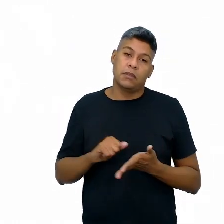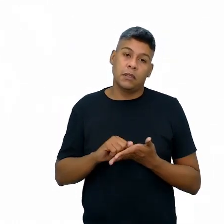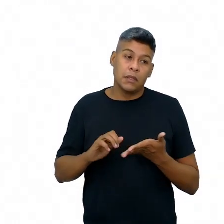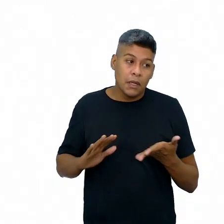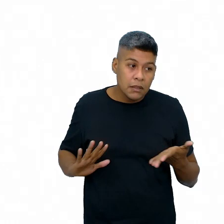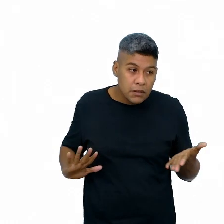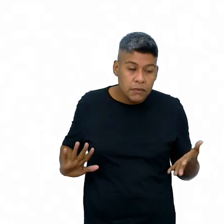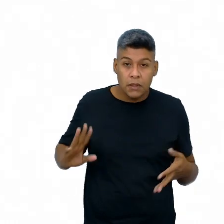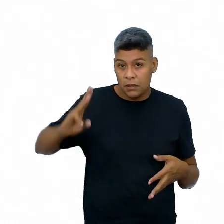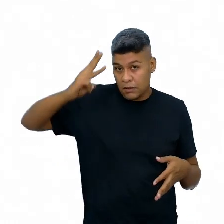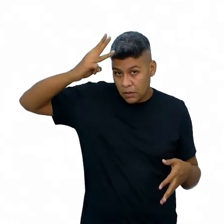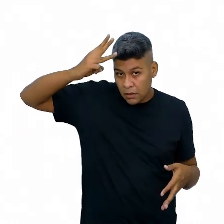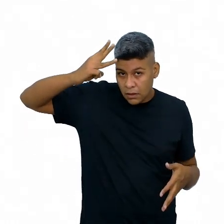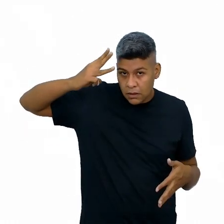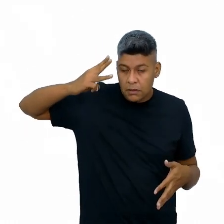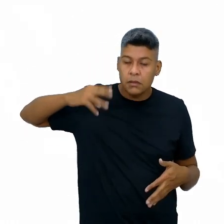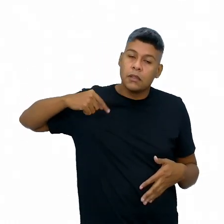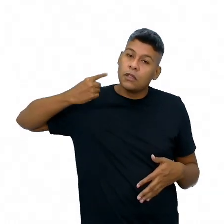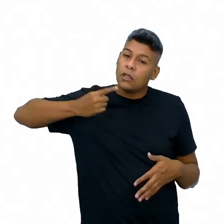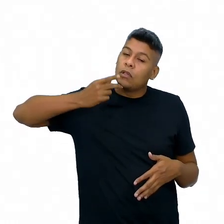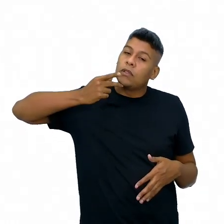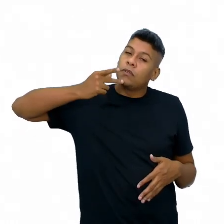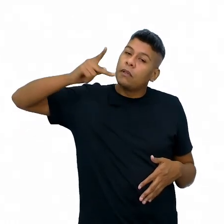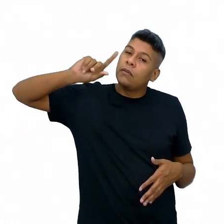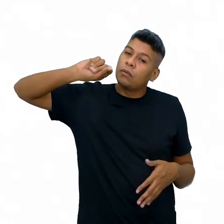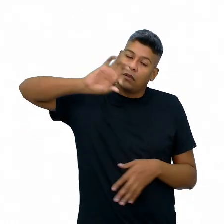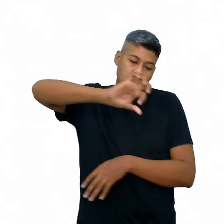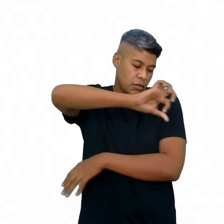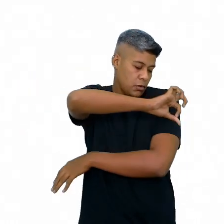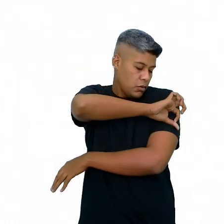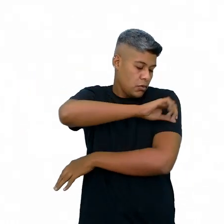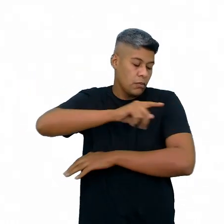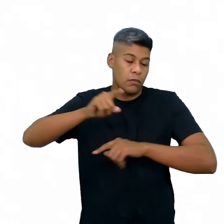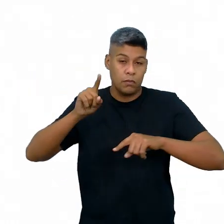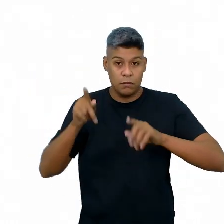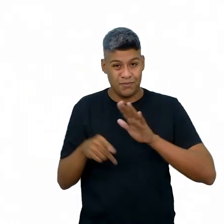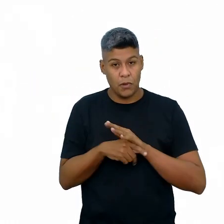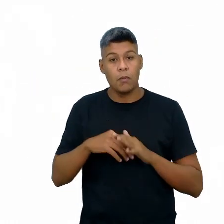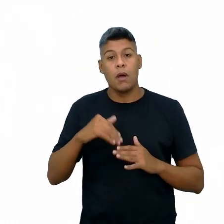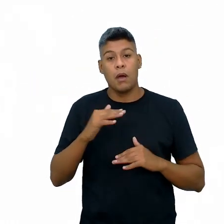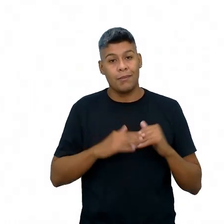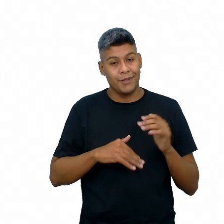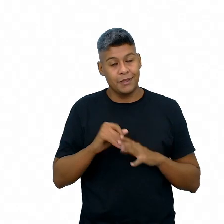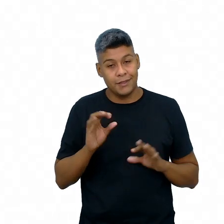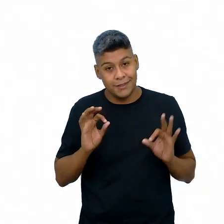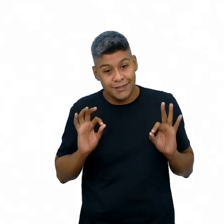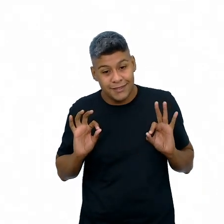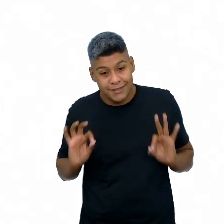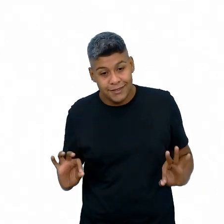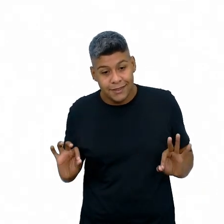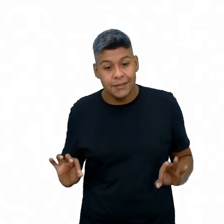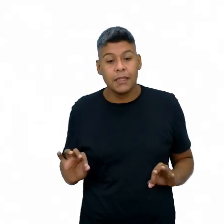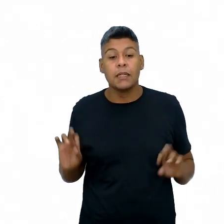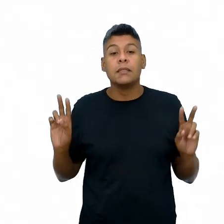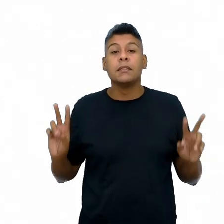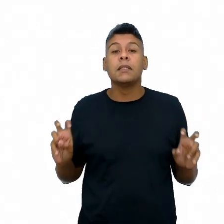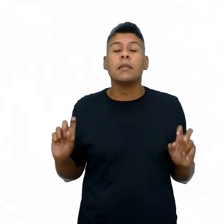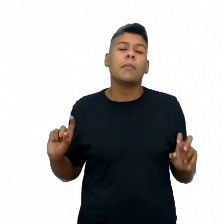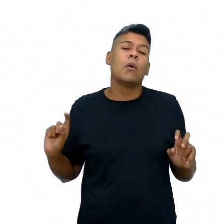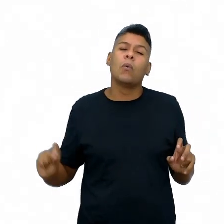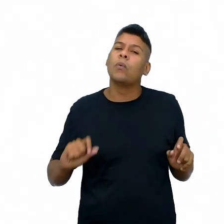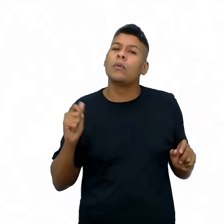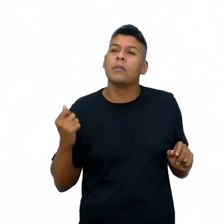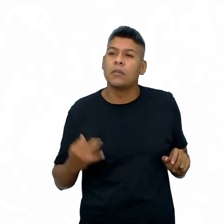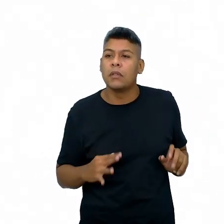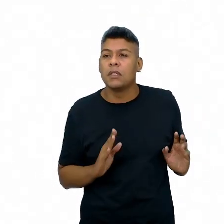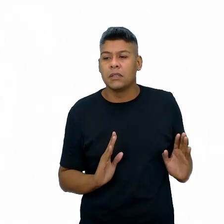atividade 3, falando um pouco do 9º ano e dessas habilidades essenciais, quando eu penso em unidade temática, o que está sendo abordado